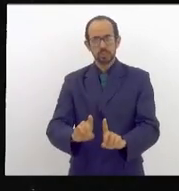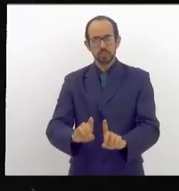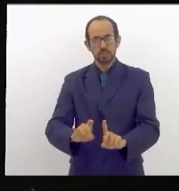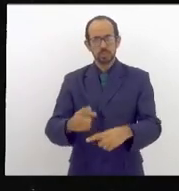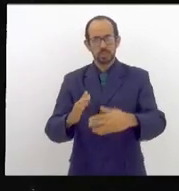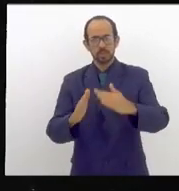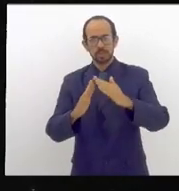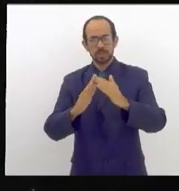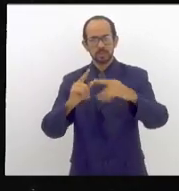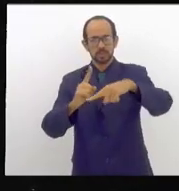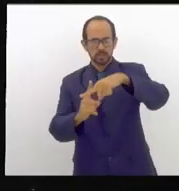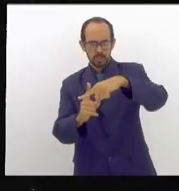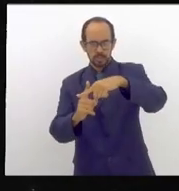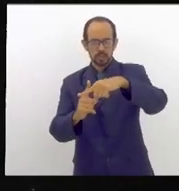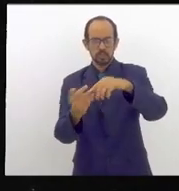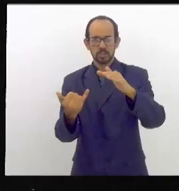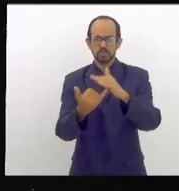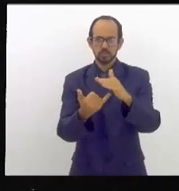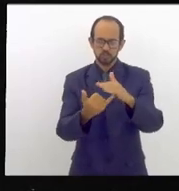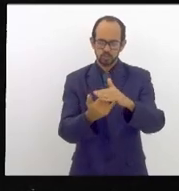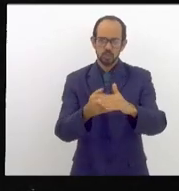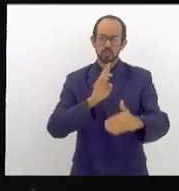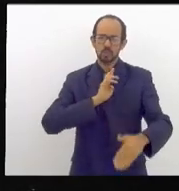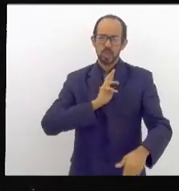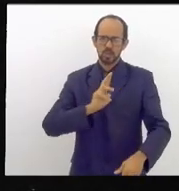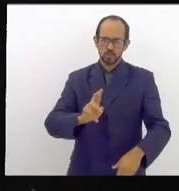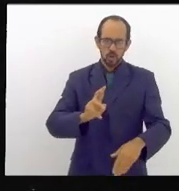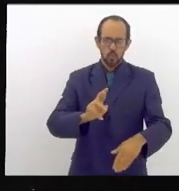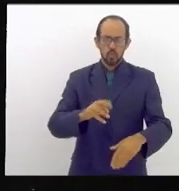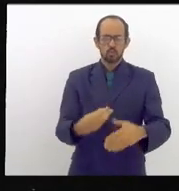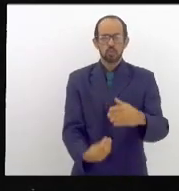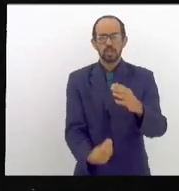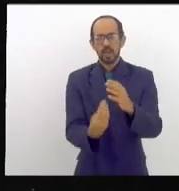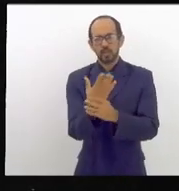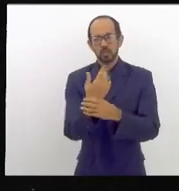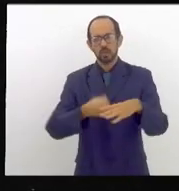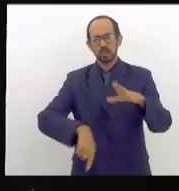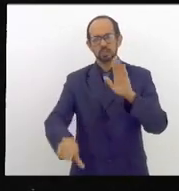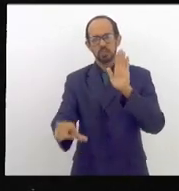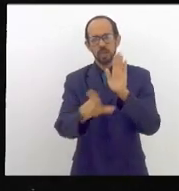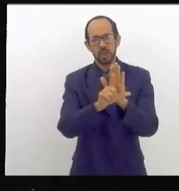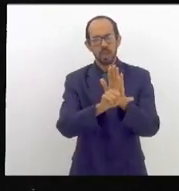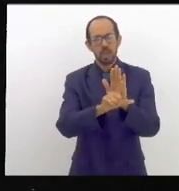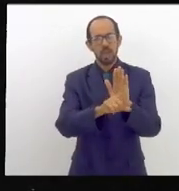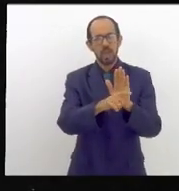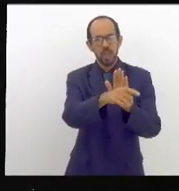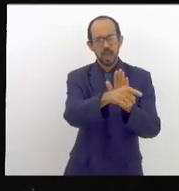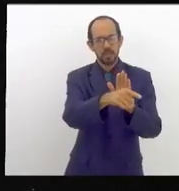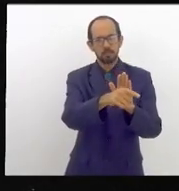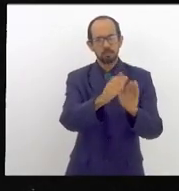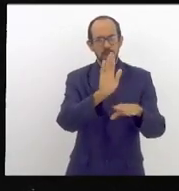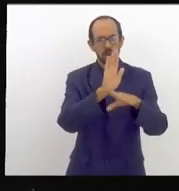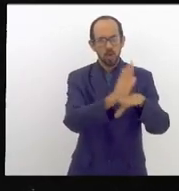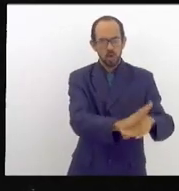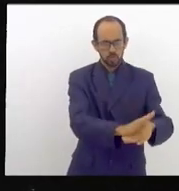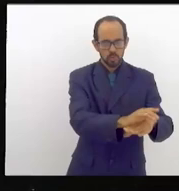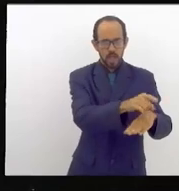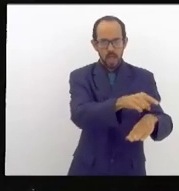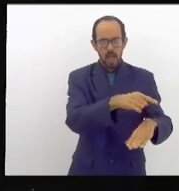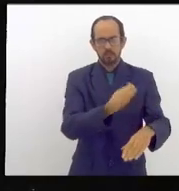igrejas nas instituições religiosas sou autoras lei em defesa da vida contra o